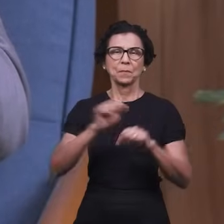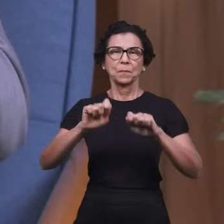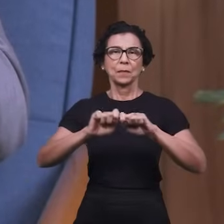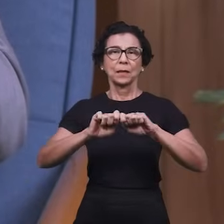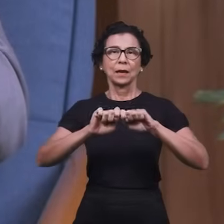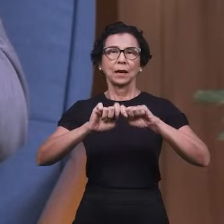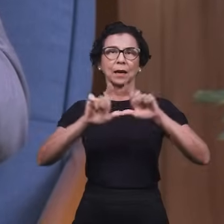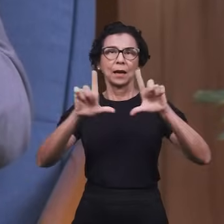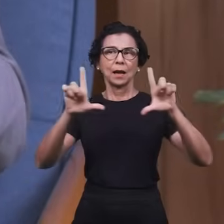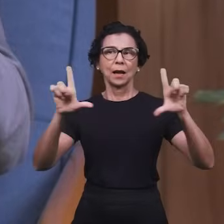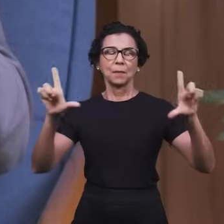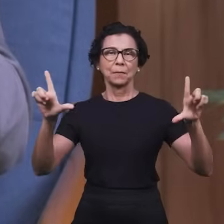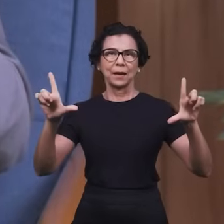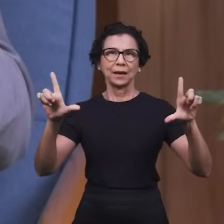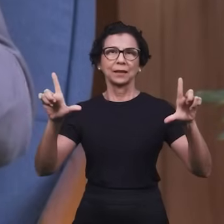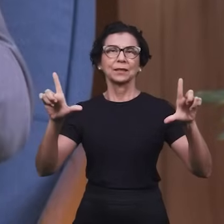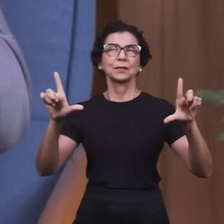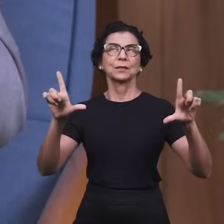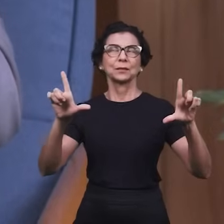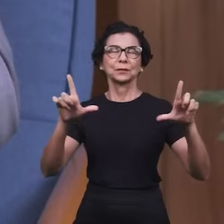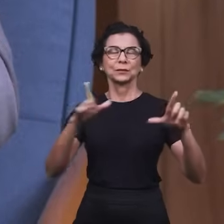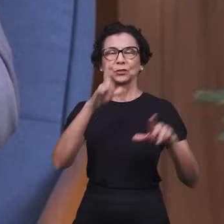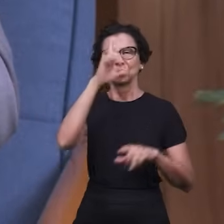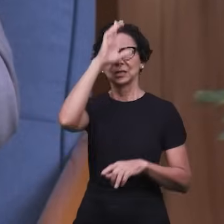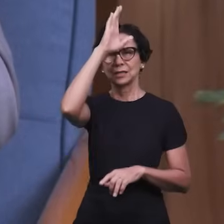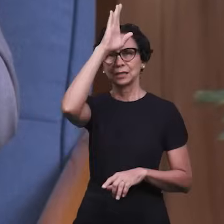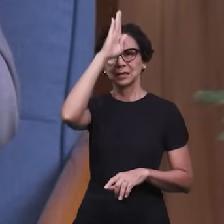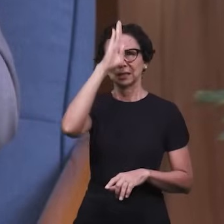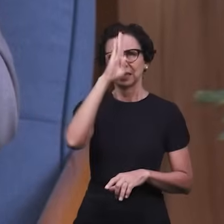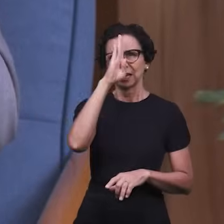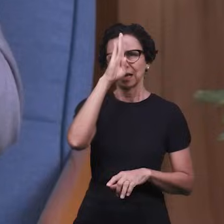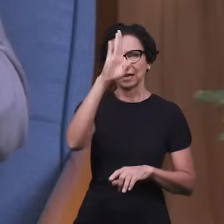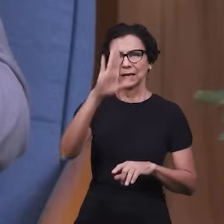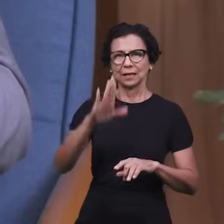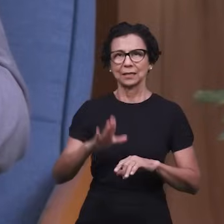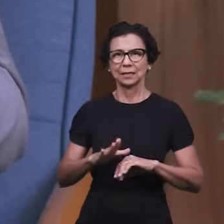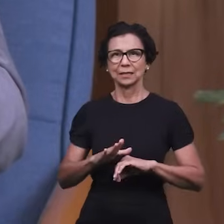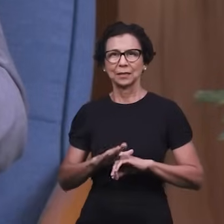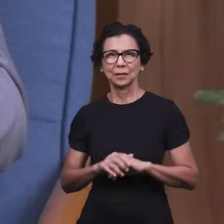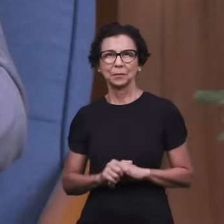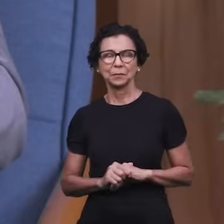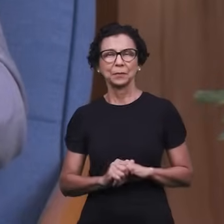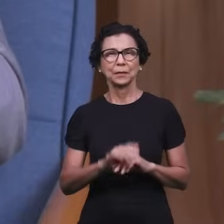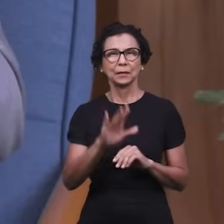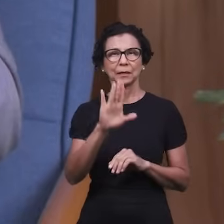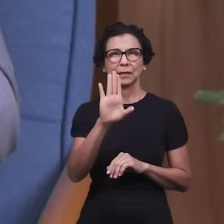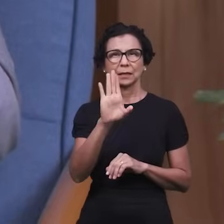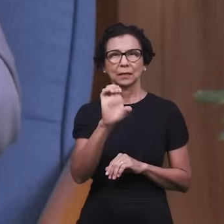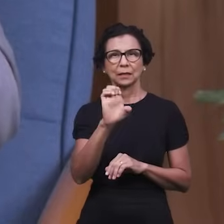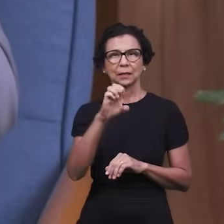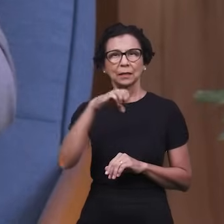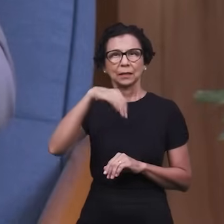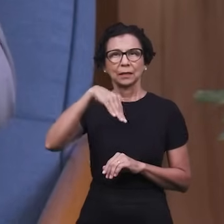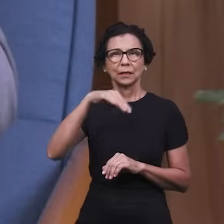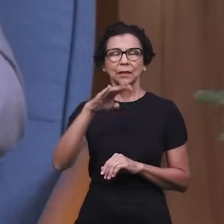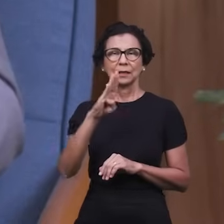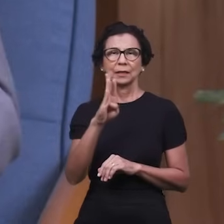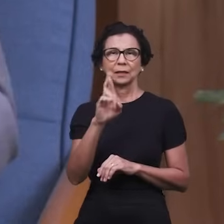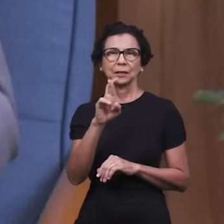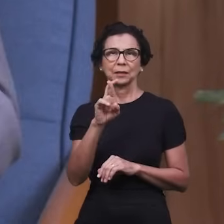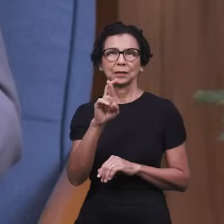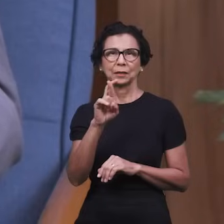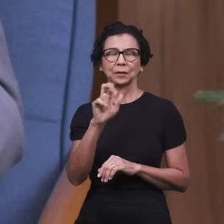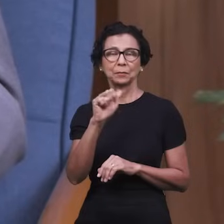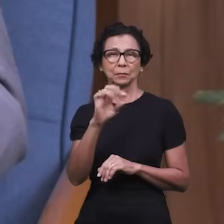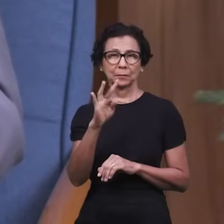via satélite, gratuito, através do satélite Star One da Embratel. Eu tenho certeza que você, principalmente